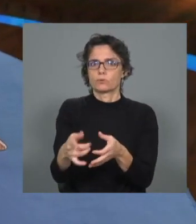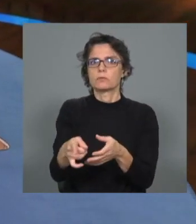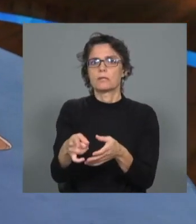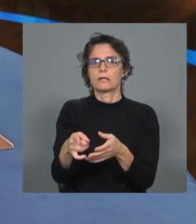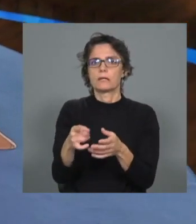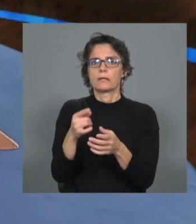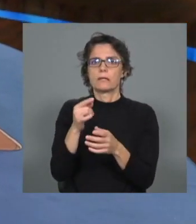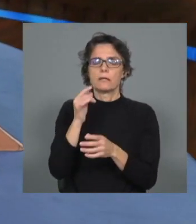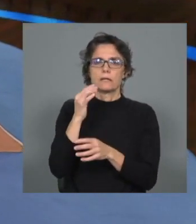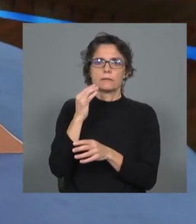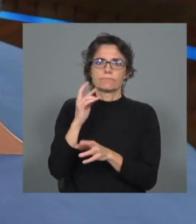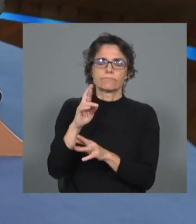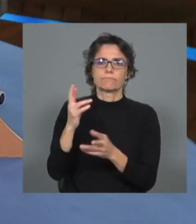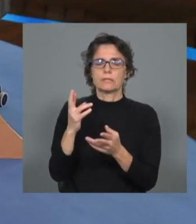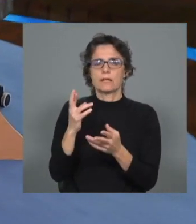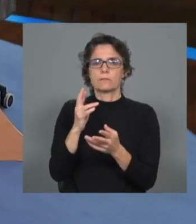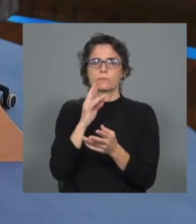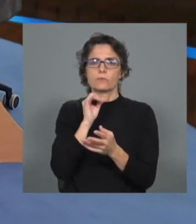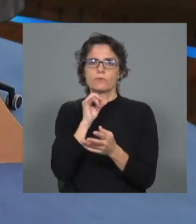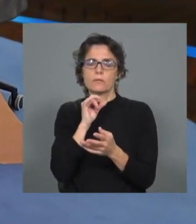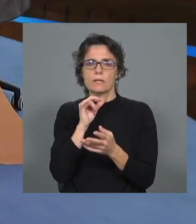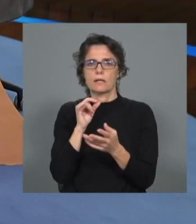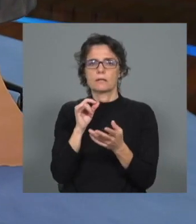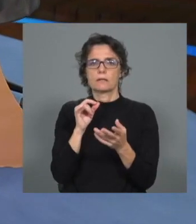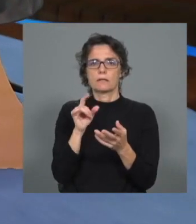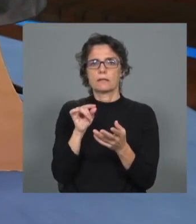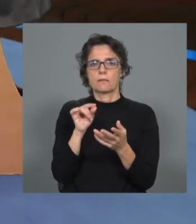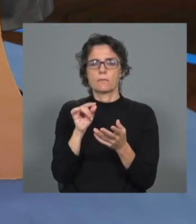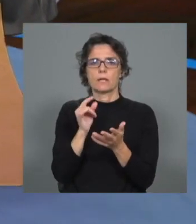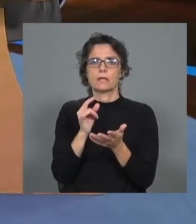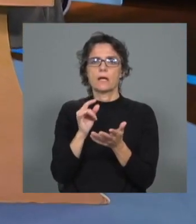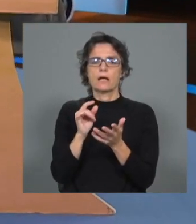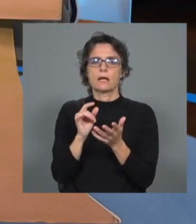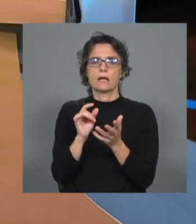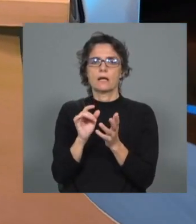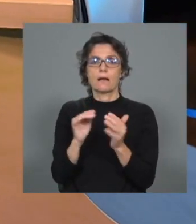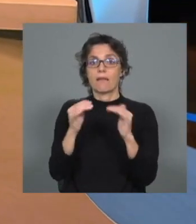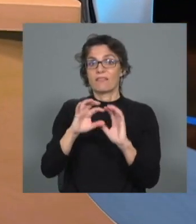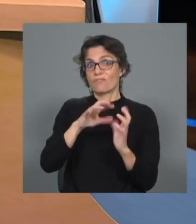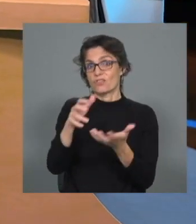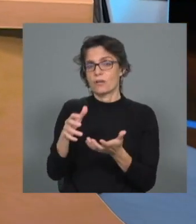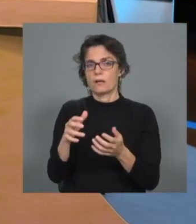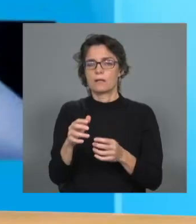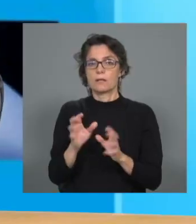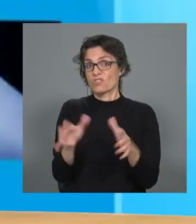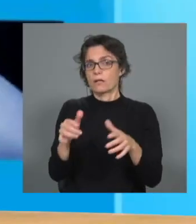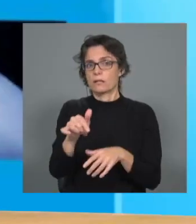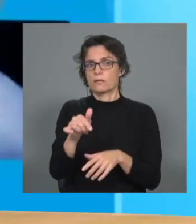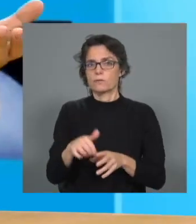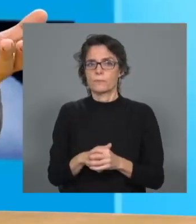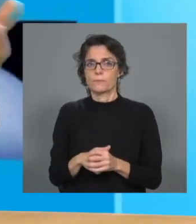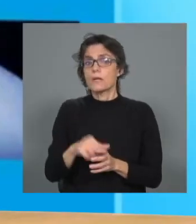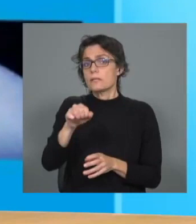fique, digamos, restrita às esferas mais ou menos intelectuais ou académicas. Sim, aqui uma questão simples para